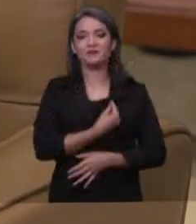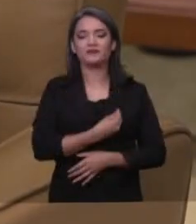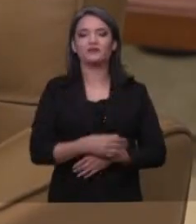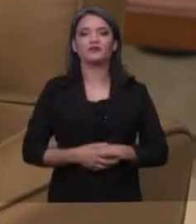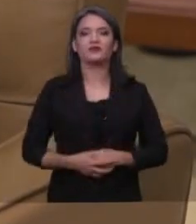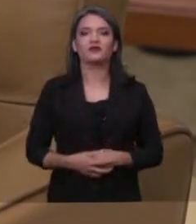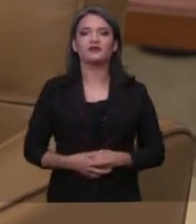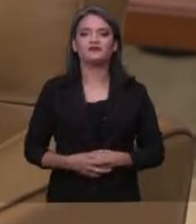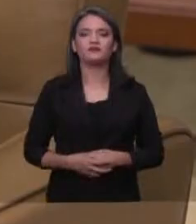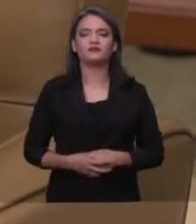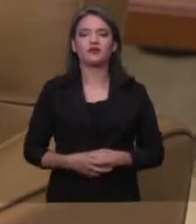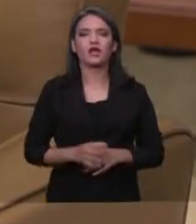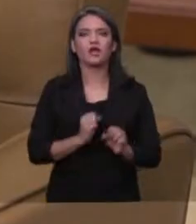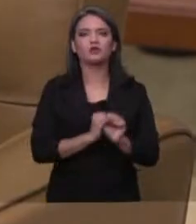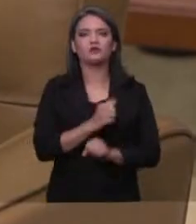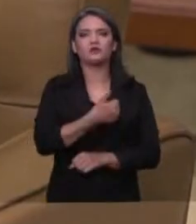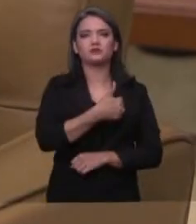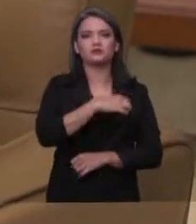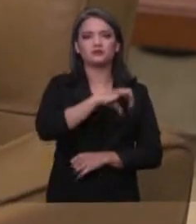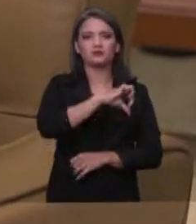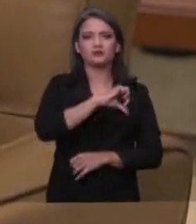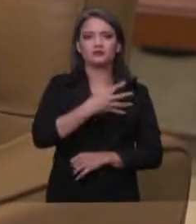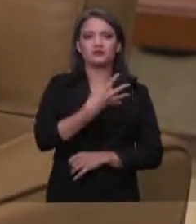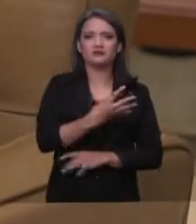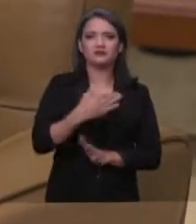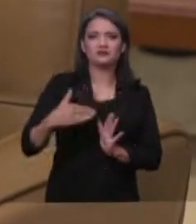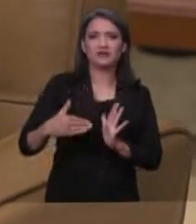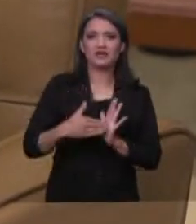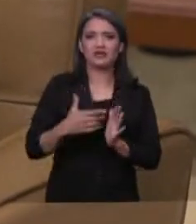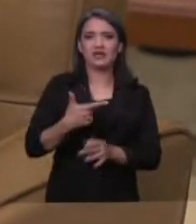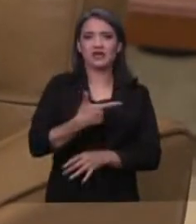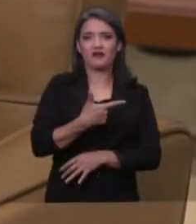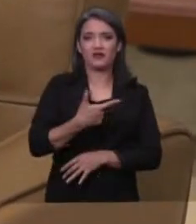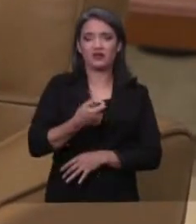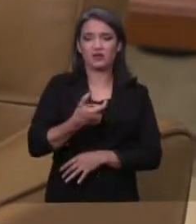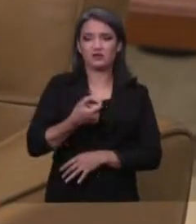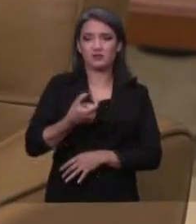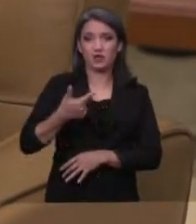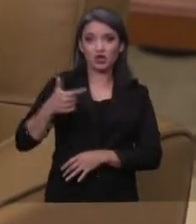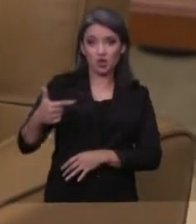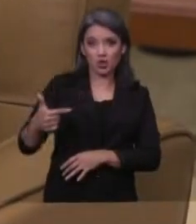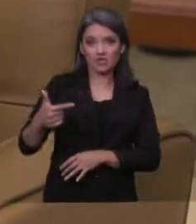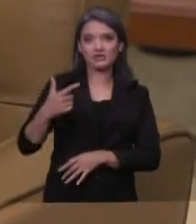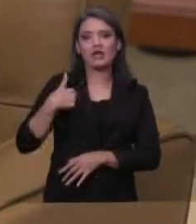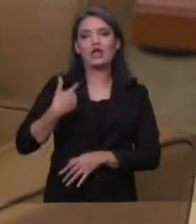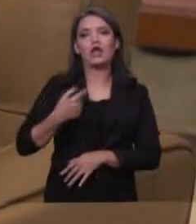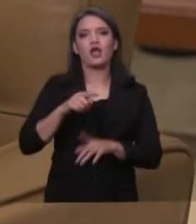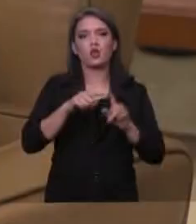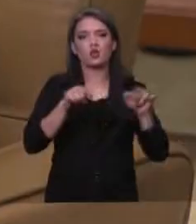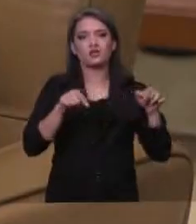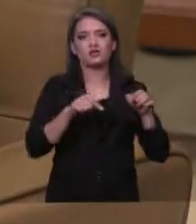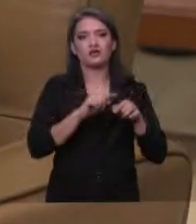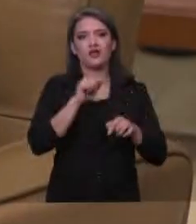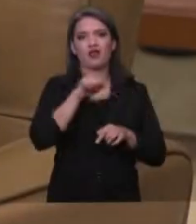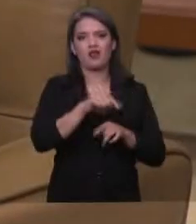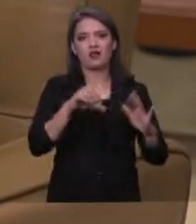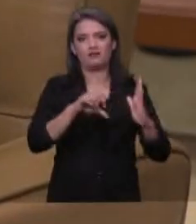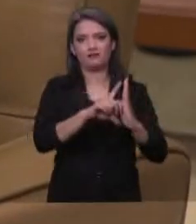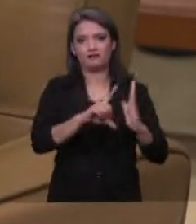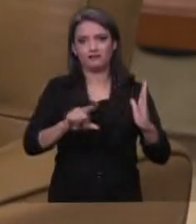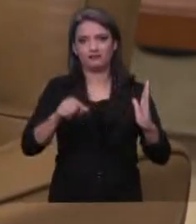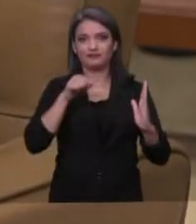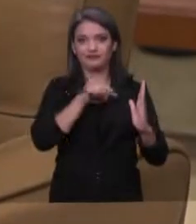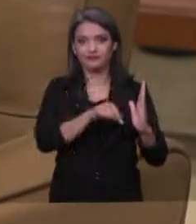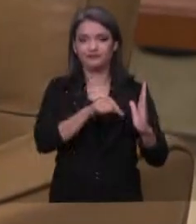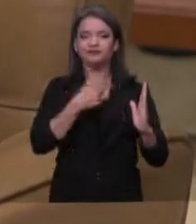Nos últimos tempos, de 94 até 2002, tive assento, tive sala no Palácio do Planalto.